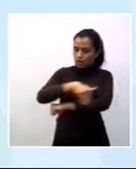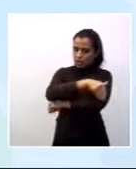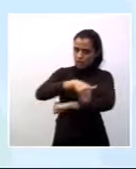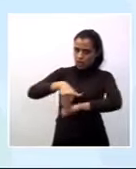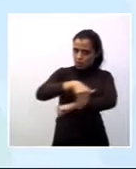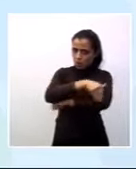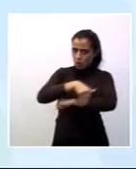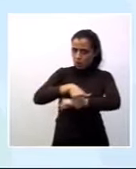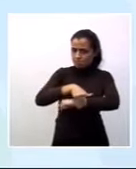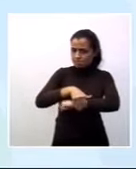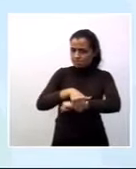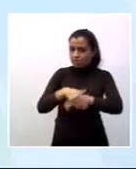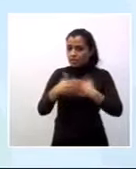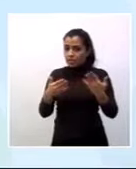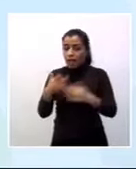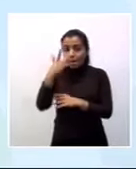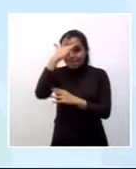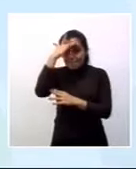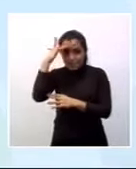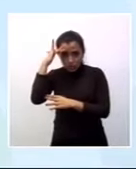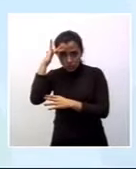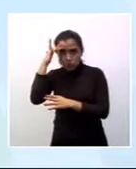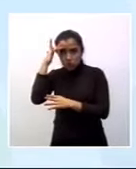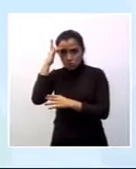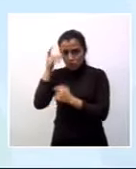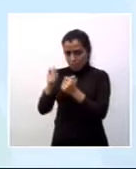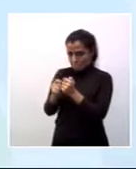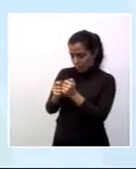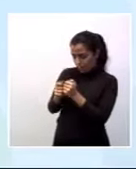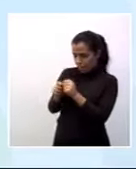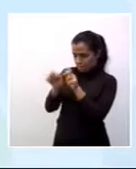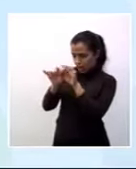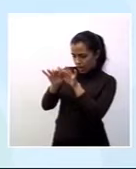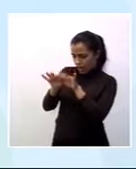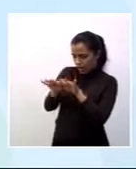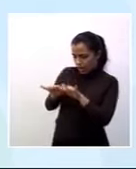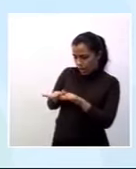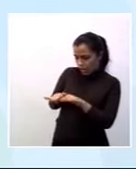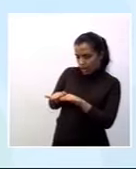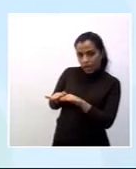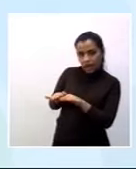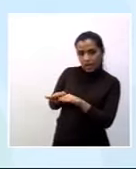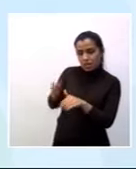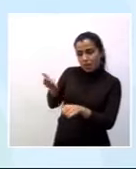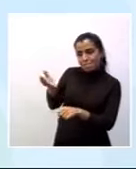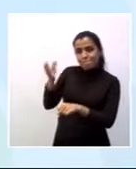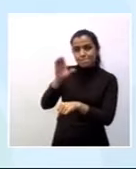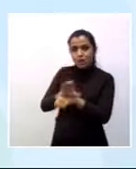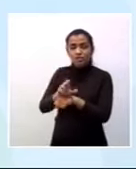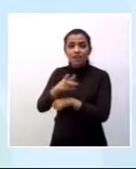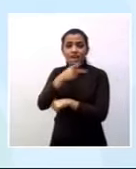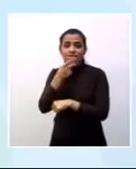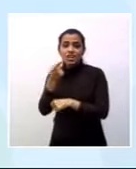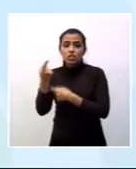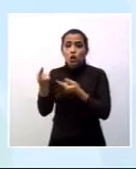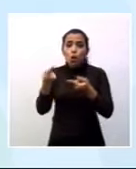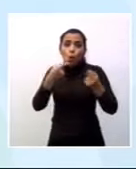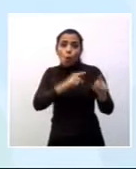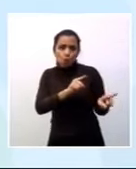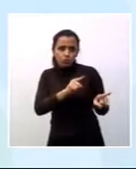escreve essa notícia só que te levando a pensar que isso por exemplo é ruim ou isso é errado ou isso não ajuda